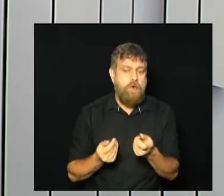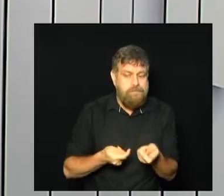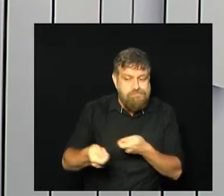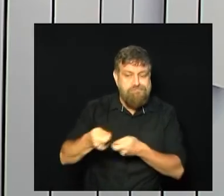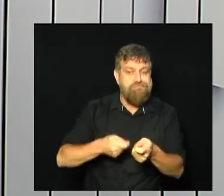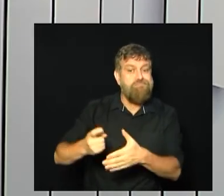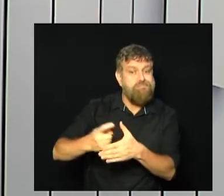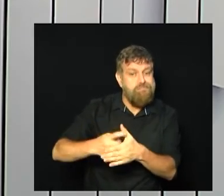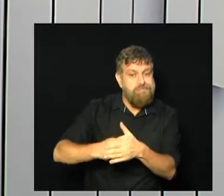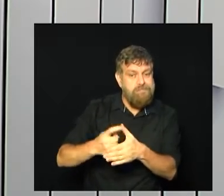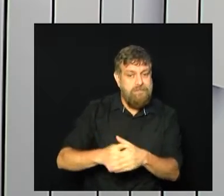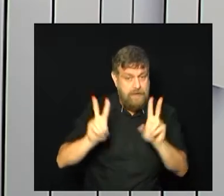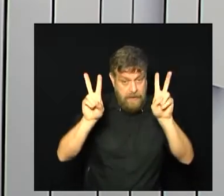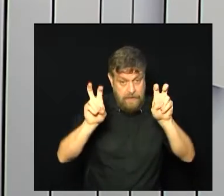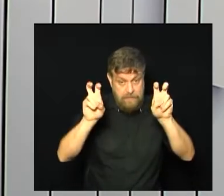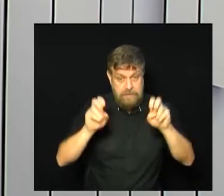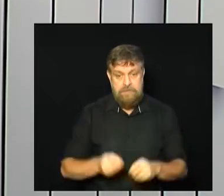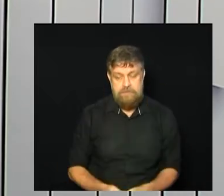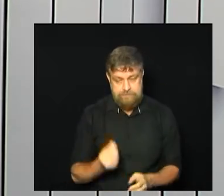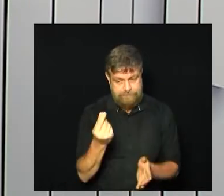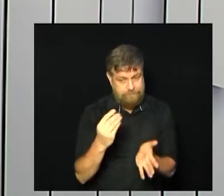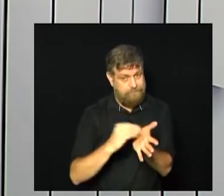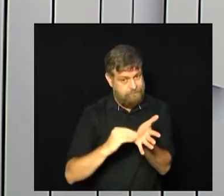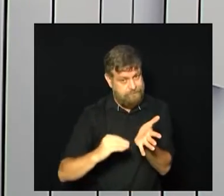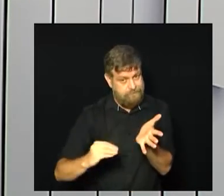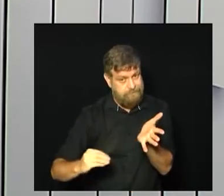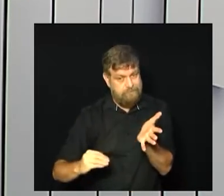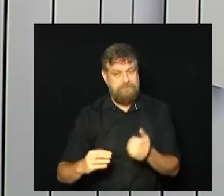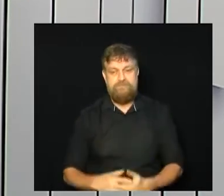renegociar dívidas é o tema do quadro Na Ponta do Lápis.